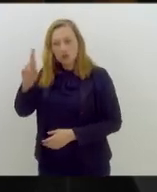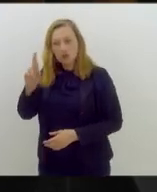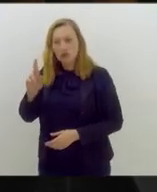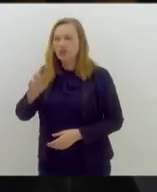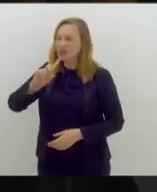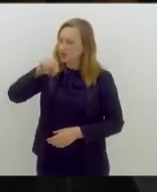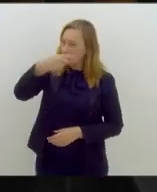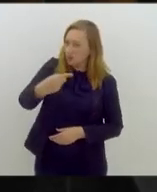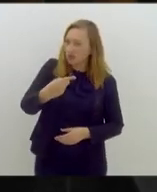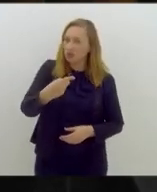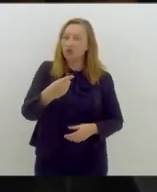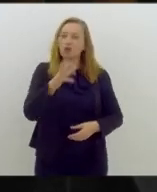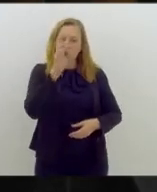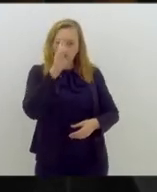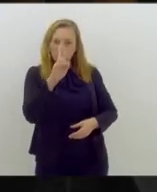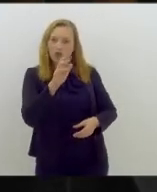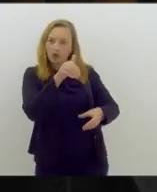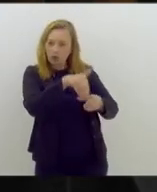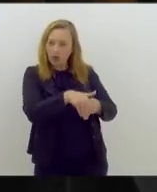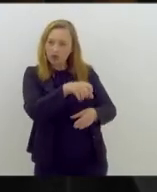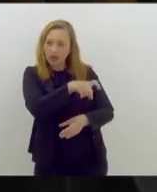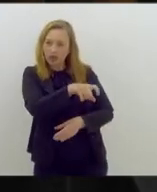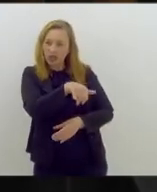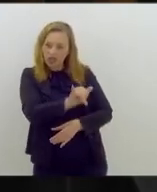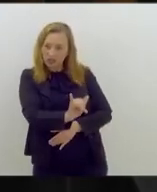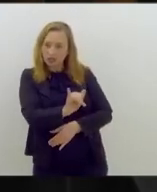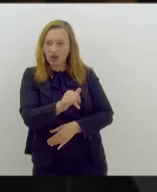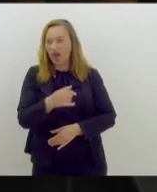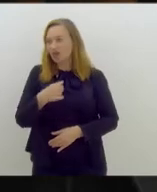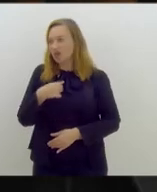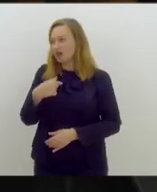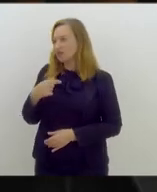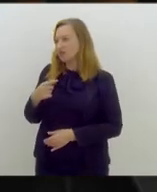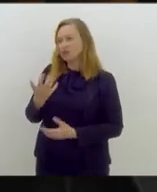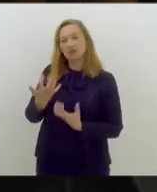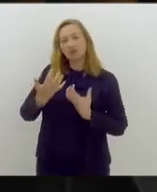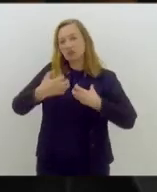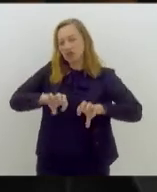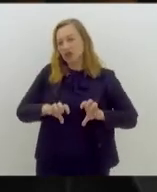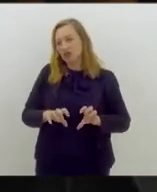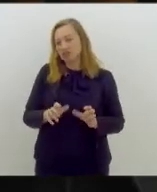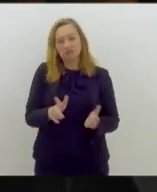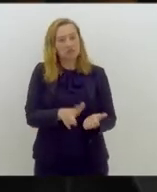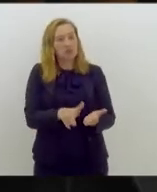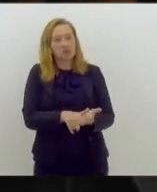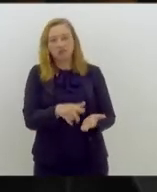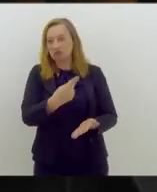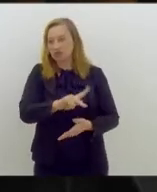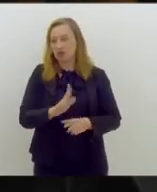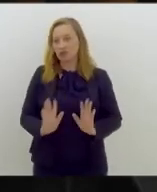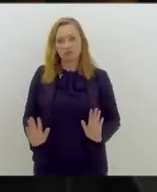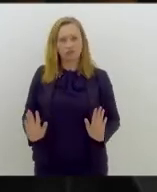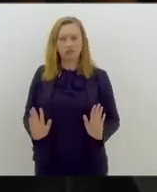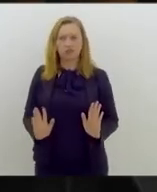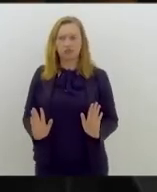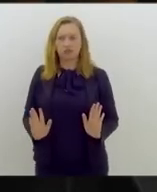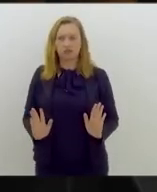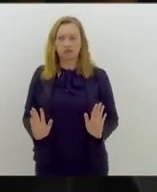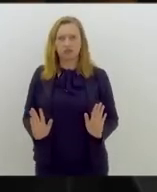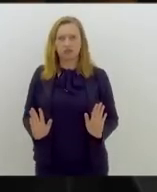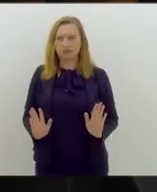em Y eu dizia também não então não quero nem seu cartão algo absolutamente